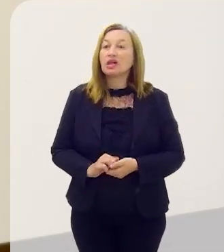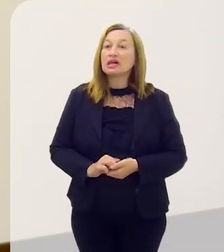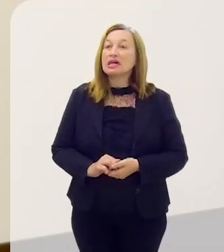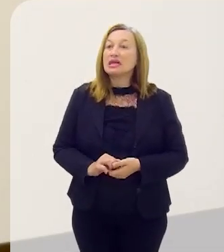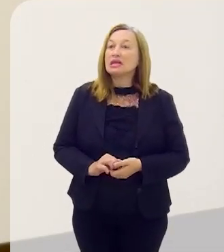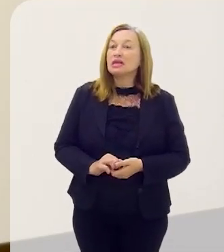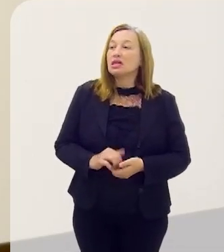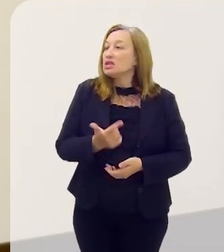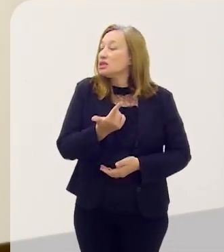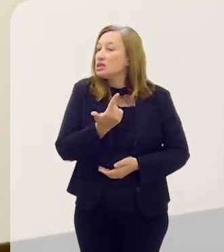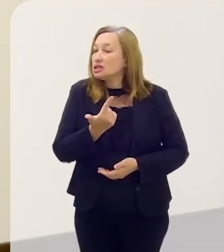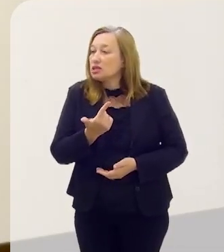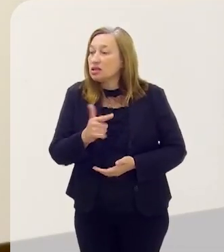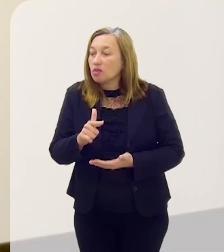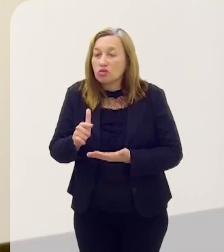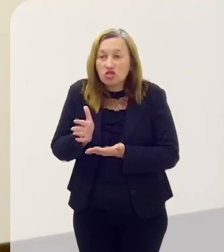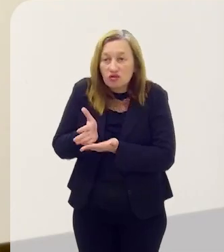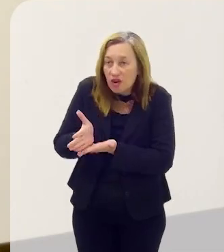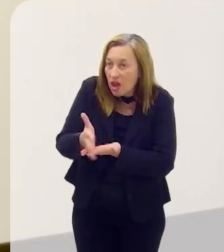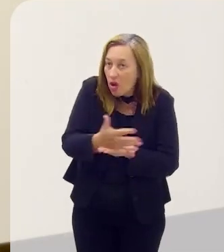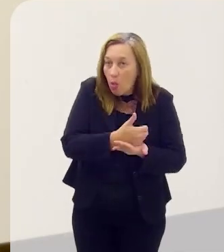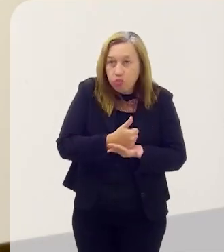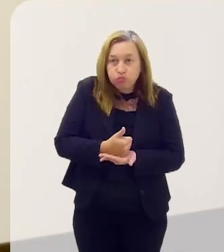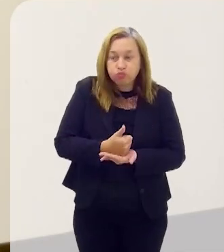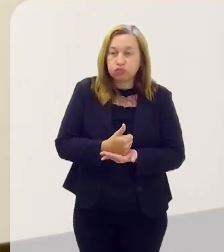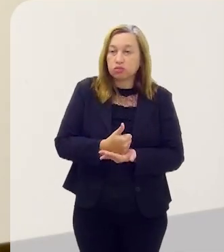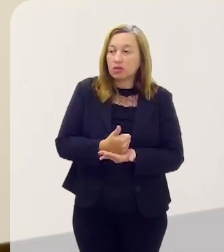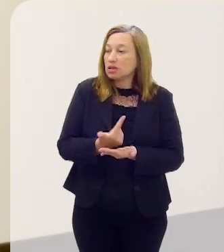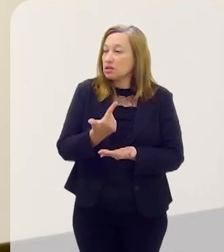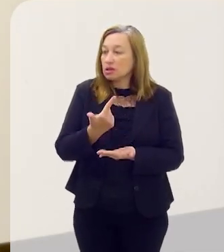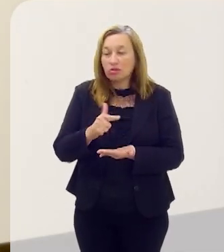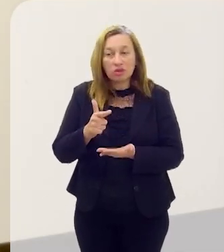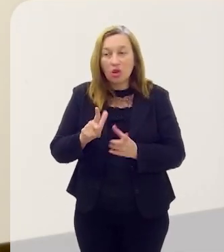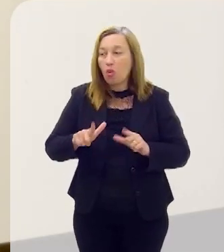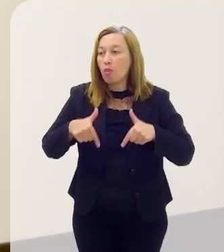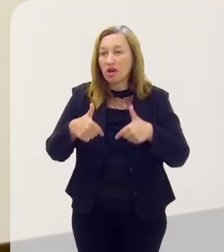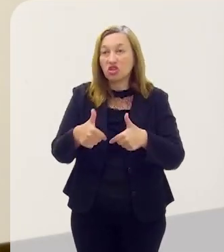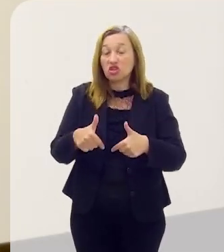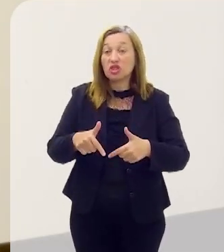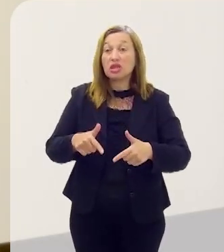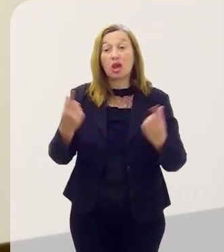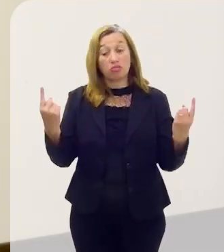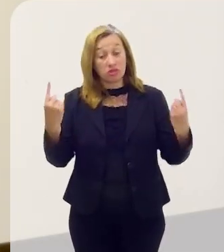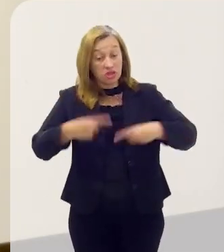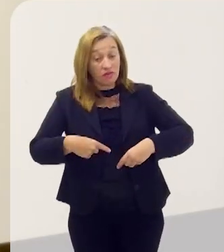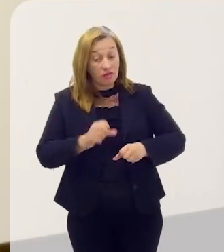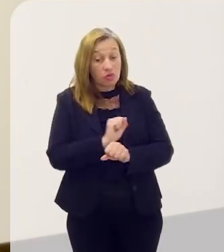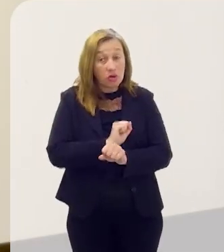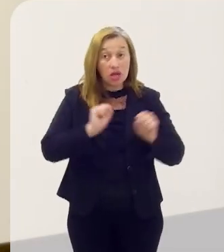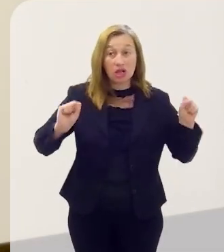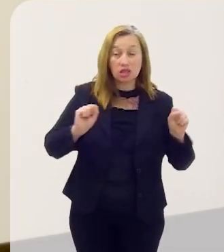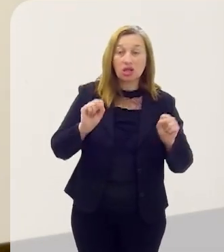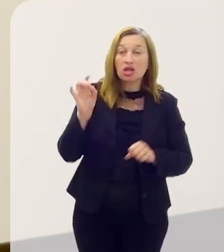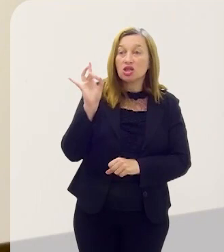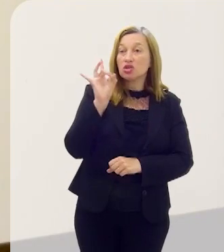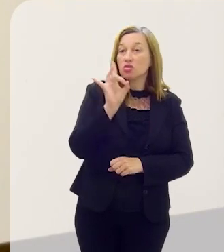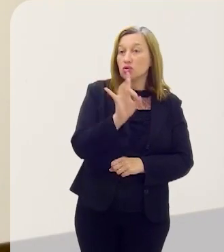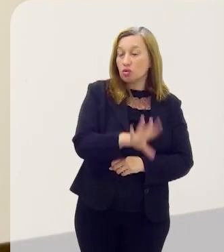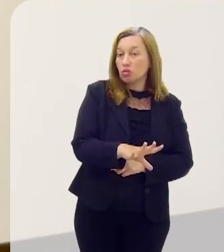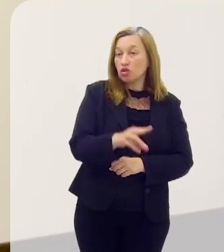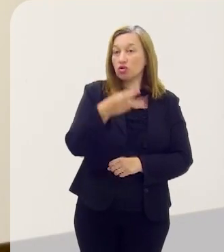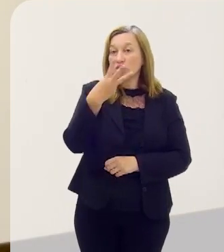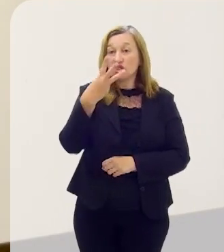Porque sem receita não tem execução orçamentária. Então, o grande desafio desses